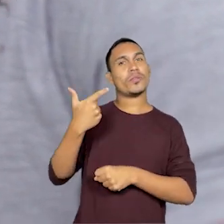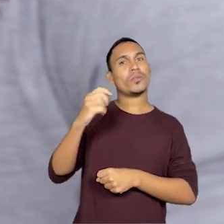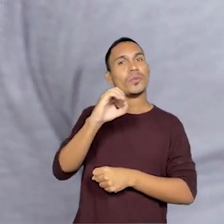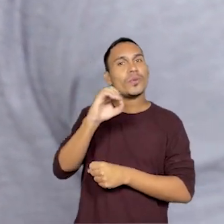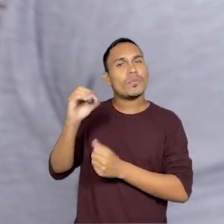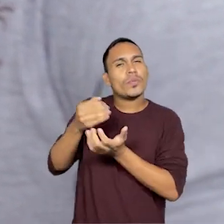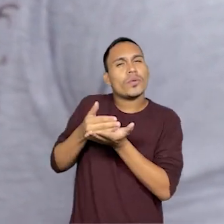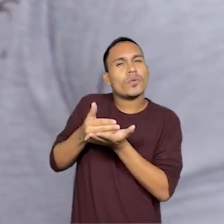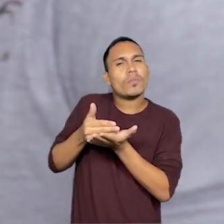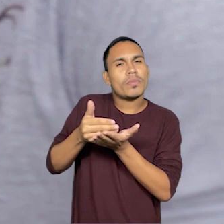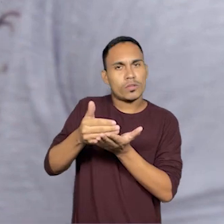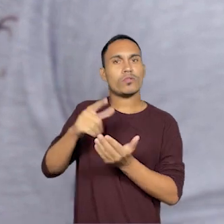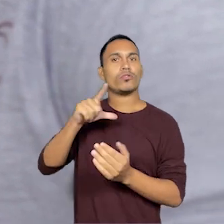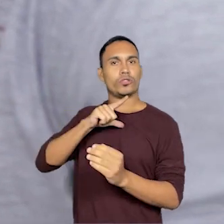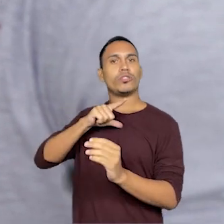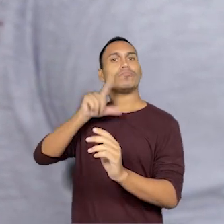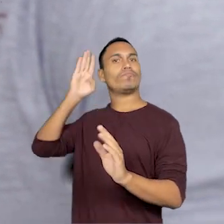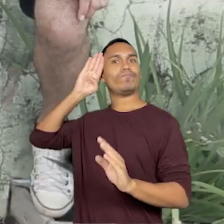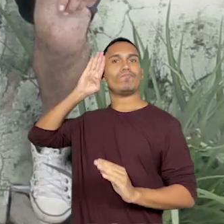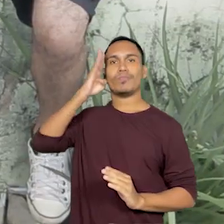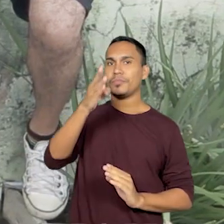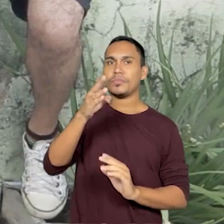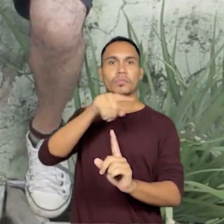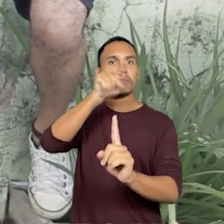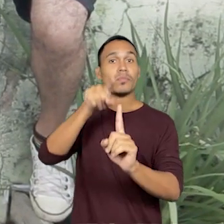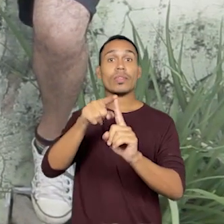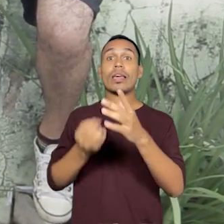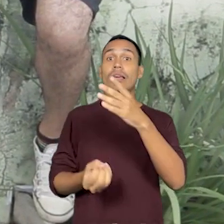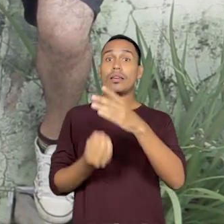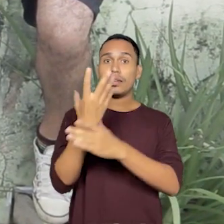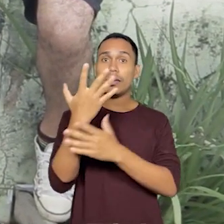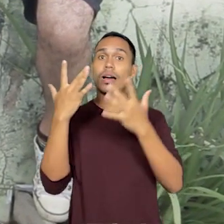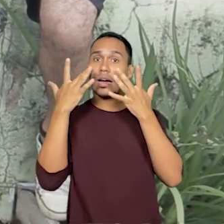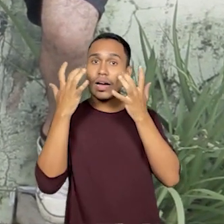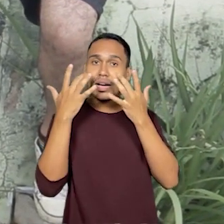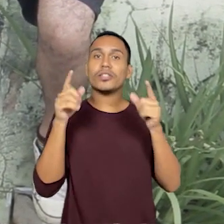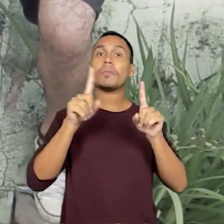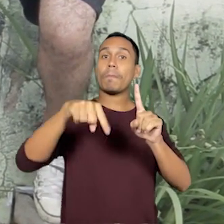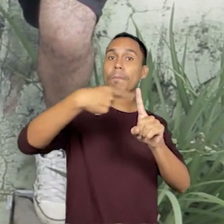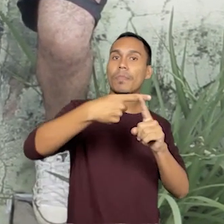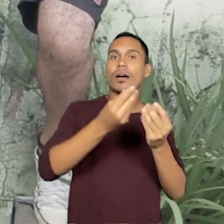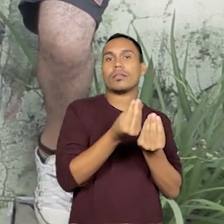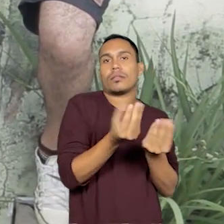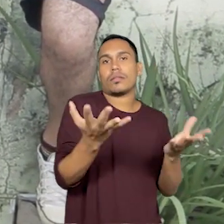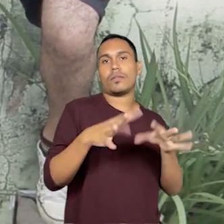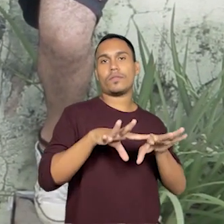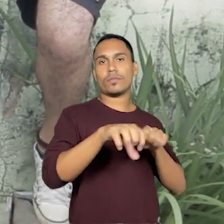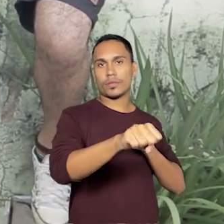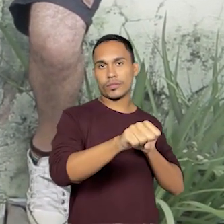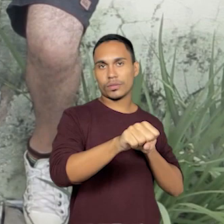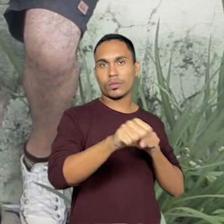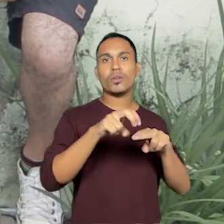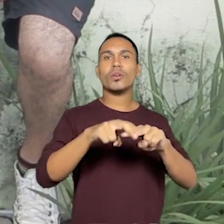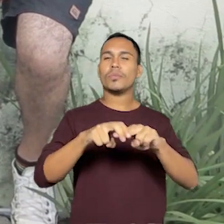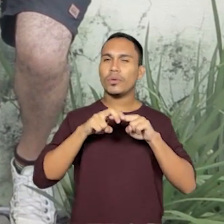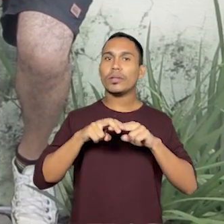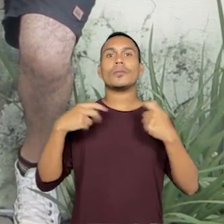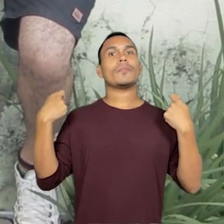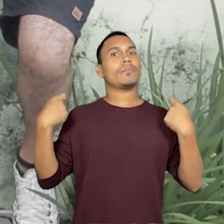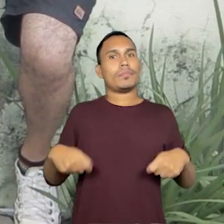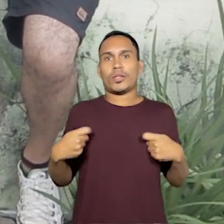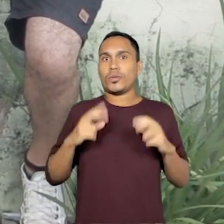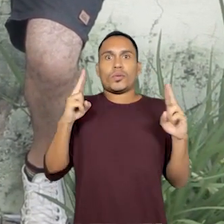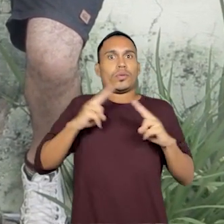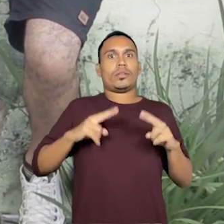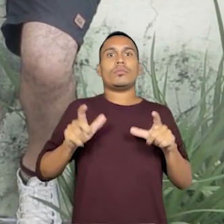clara, tinha uma intenção muito clara, produzir espetáculos teatrais, mas trabalhar com formação, né? E então, isso requer um espaço.